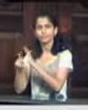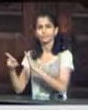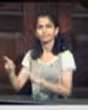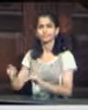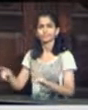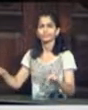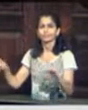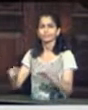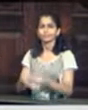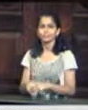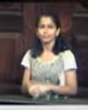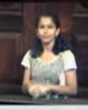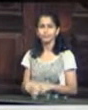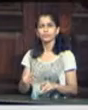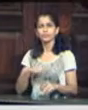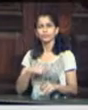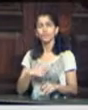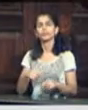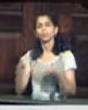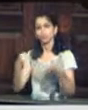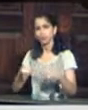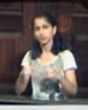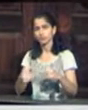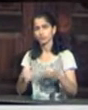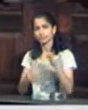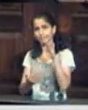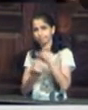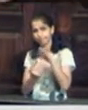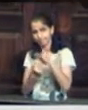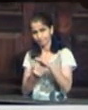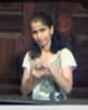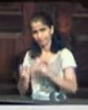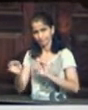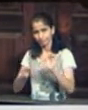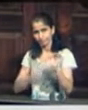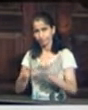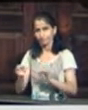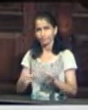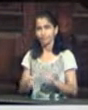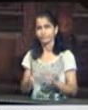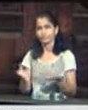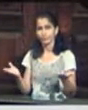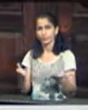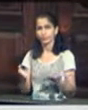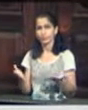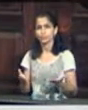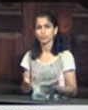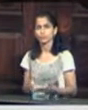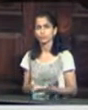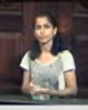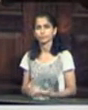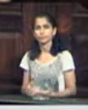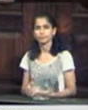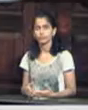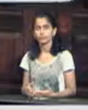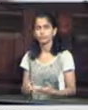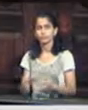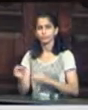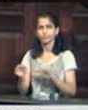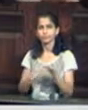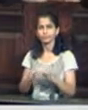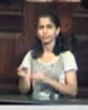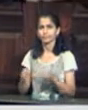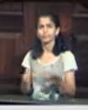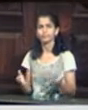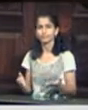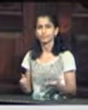mencionar da importância de nós barrarmos este primeiro projeto, que foi colocado em pauta hoje, que é o projeto